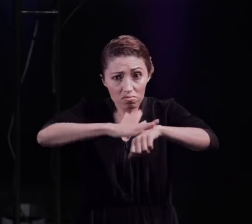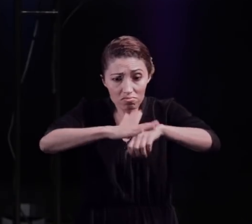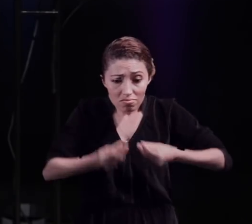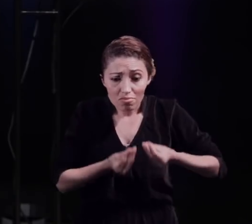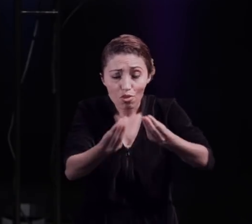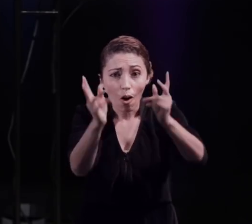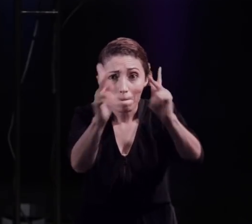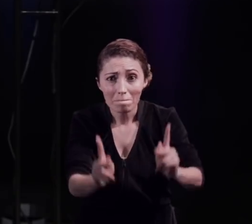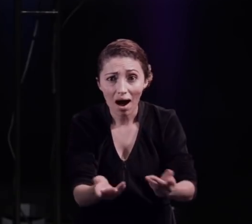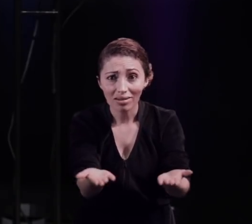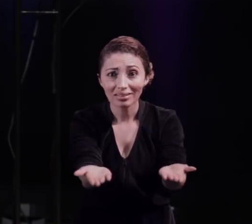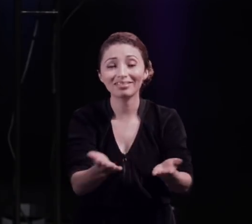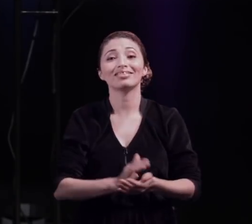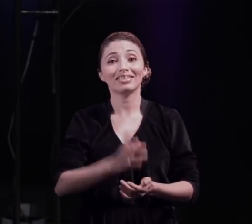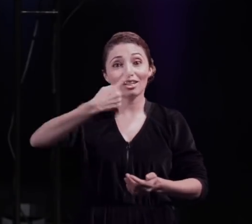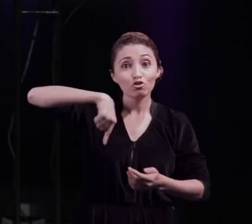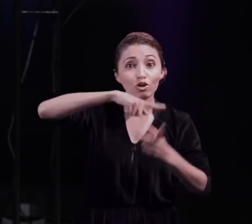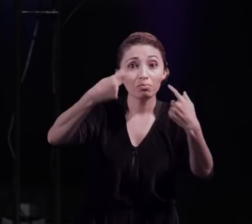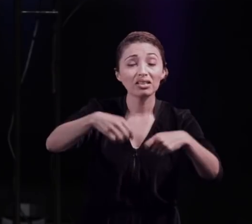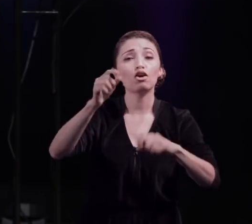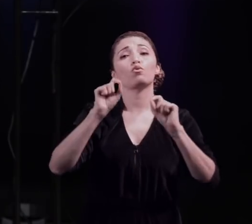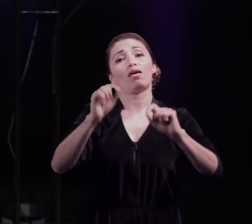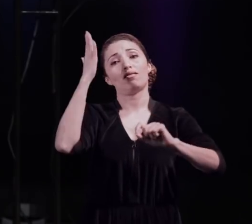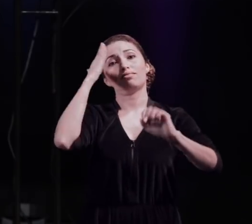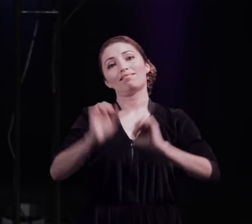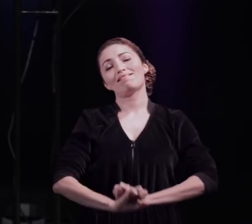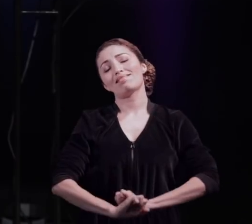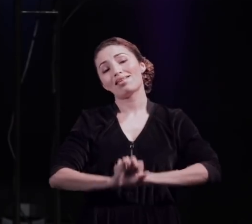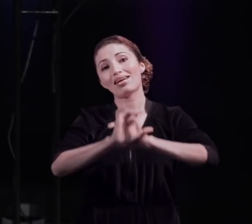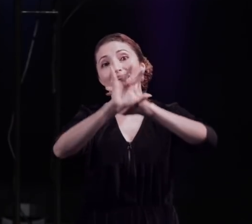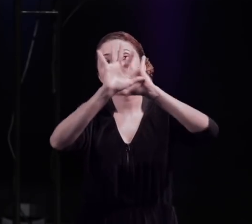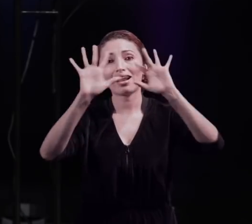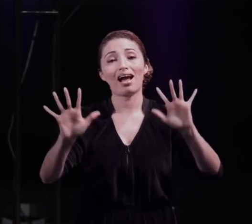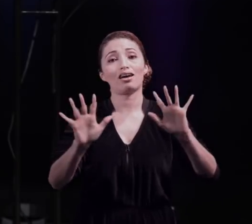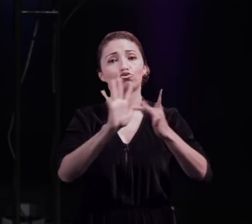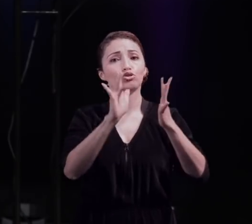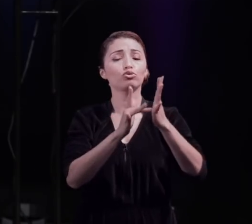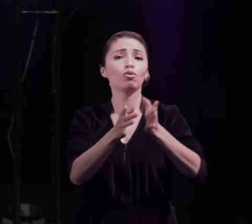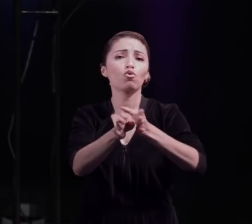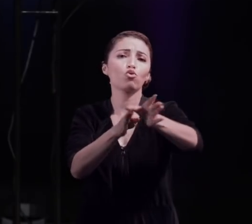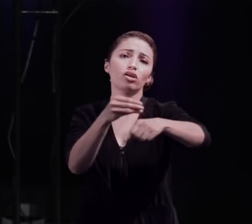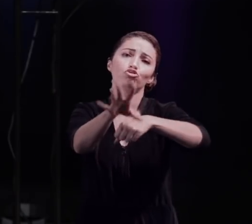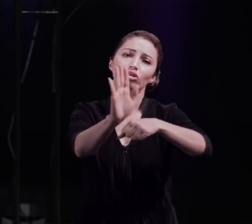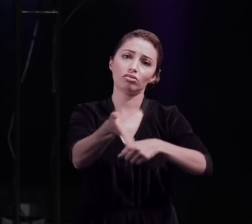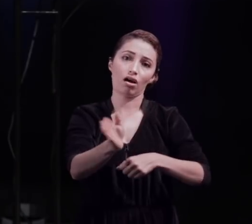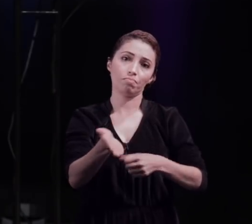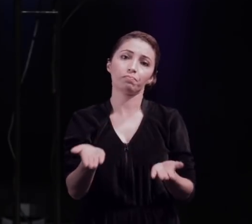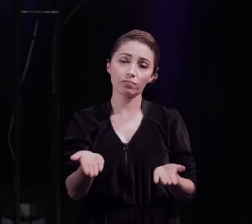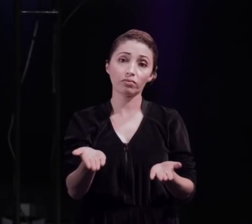Nós precisamos discernir este conselho e essa recomendação. Nós só